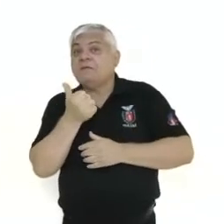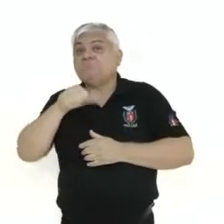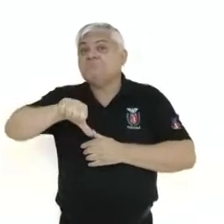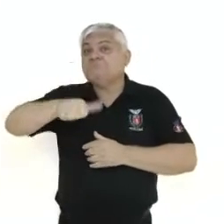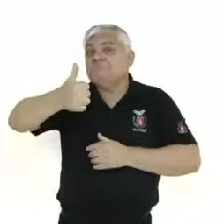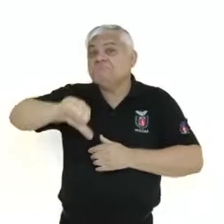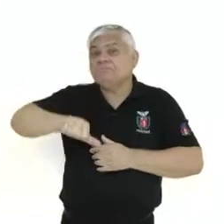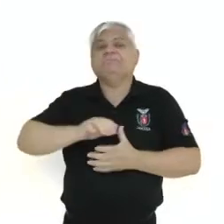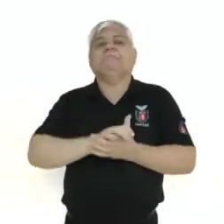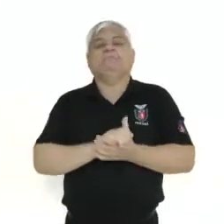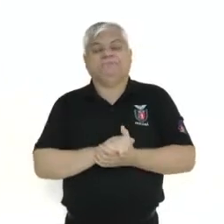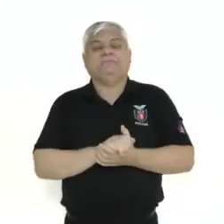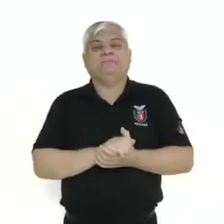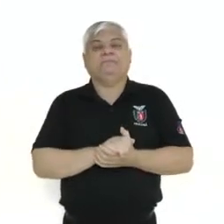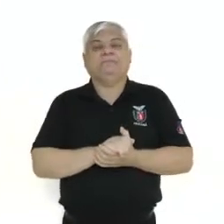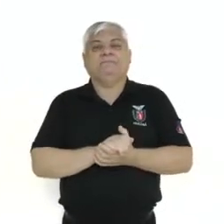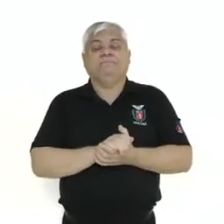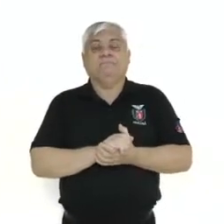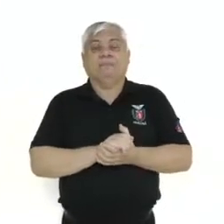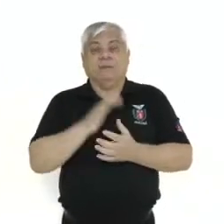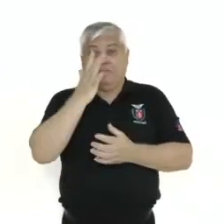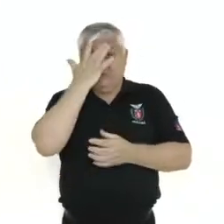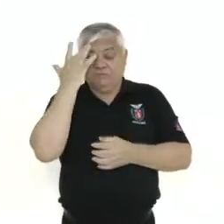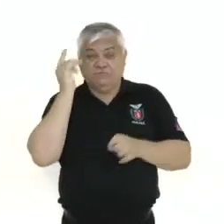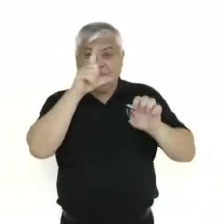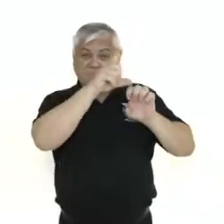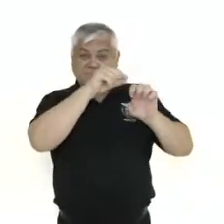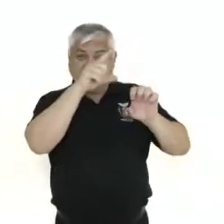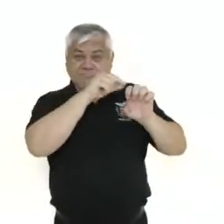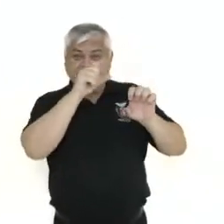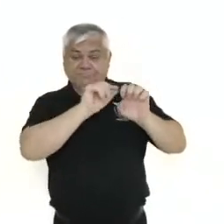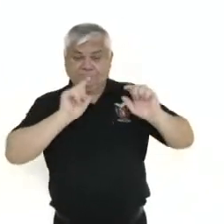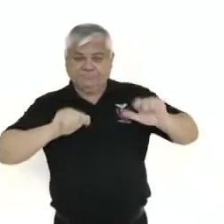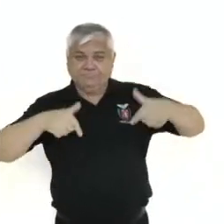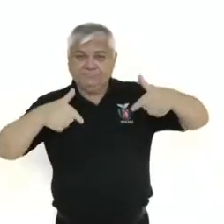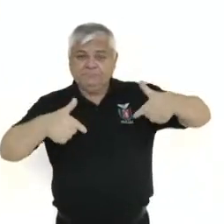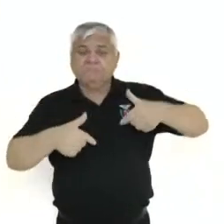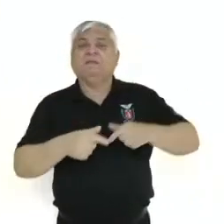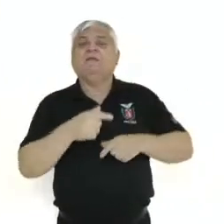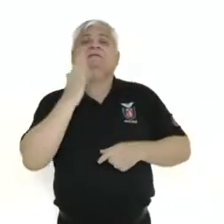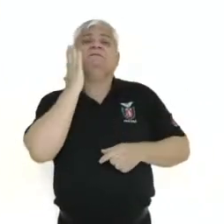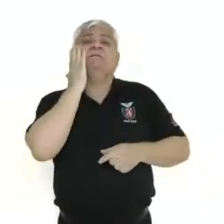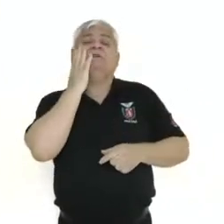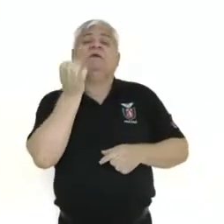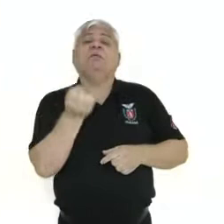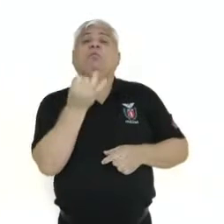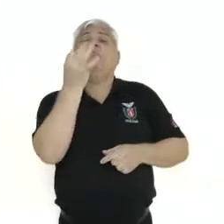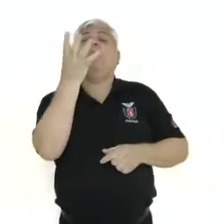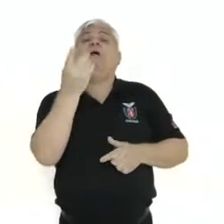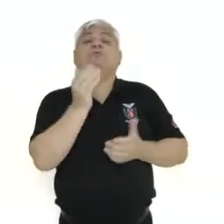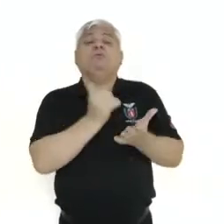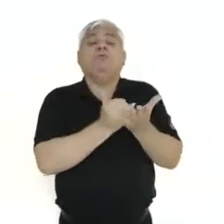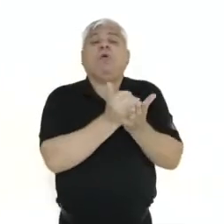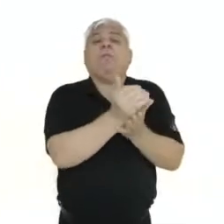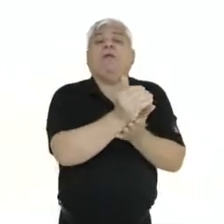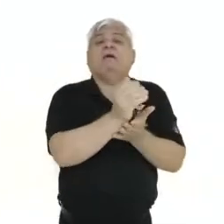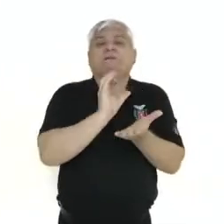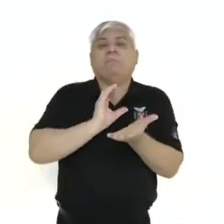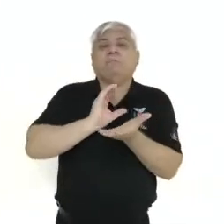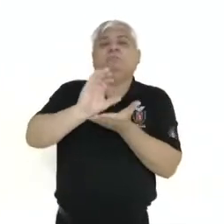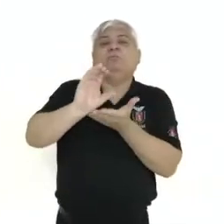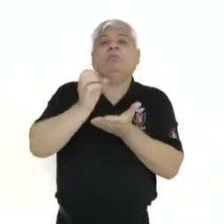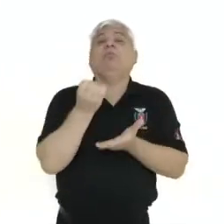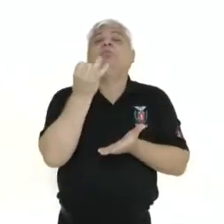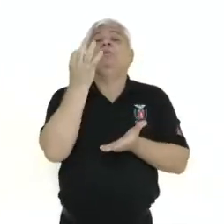o empreendedor saberá exatamente qual vai ser o seu investimento inicial, por exemplo, quais são os